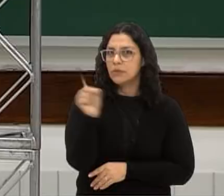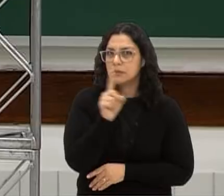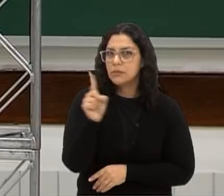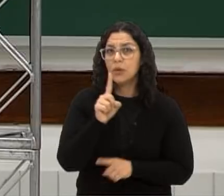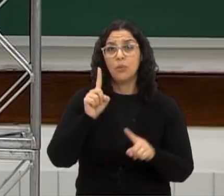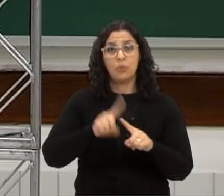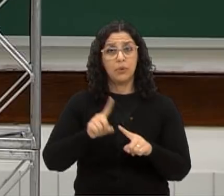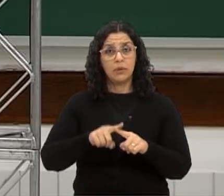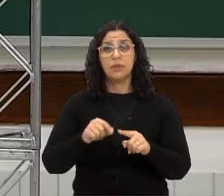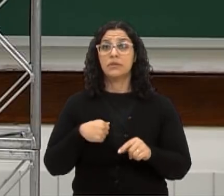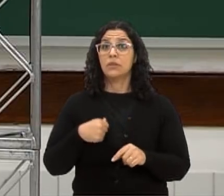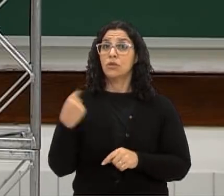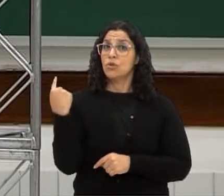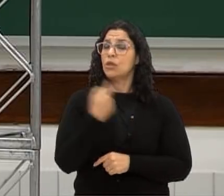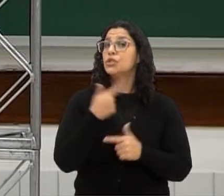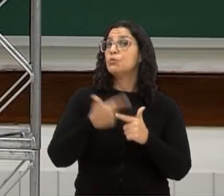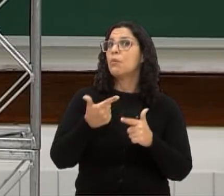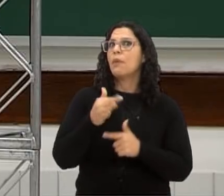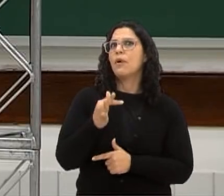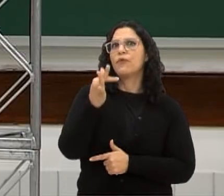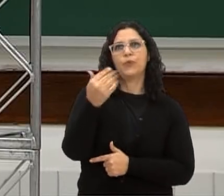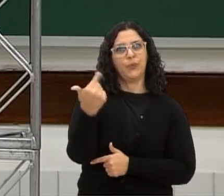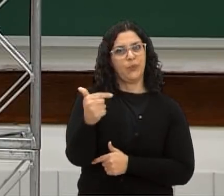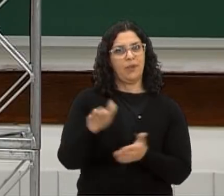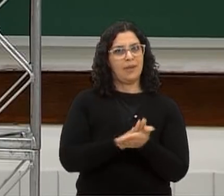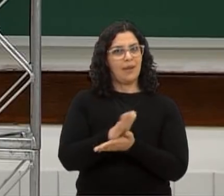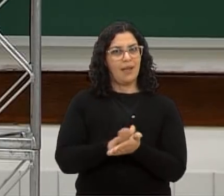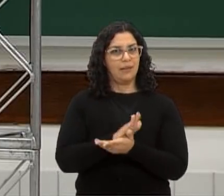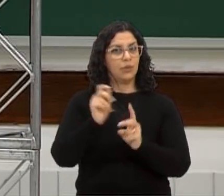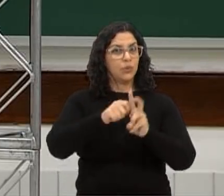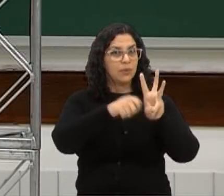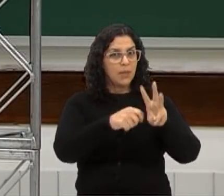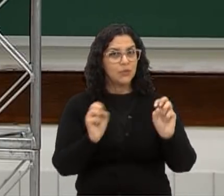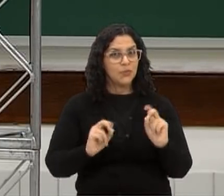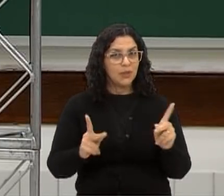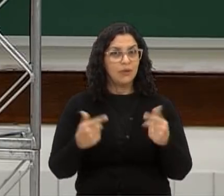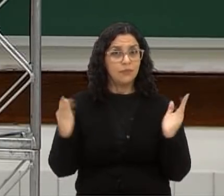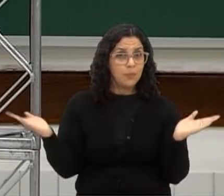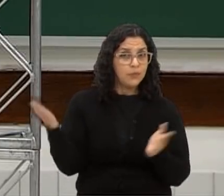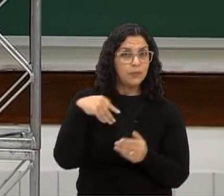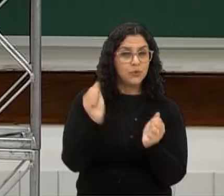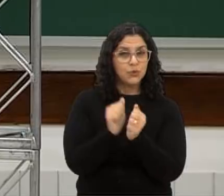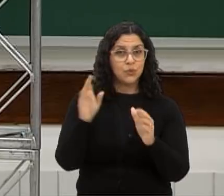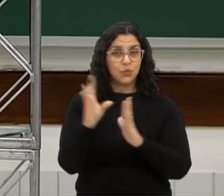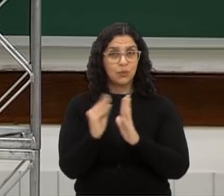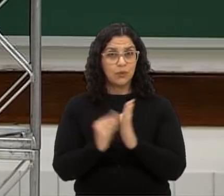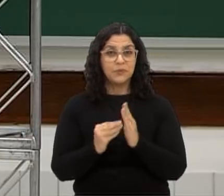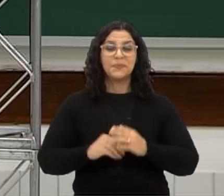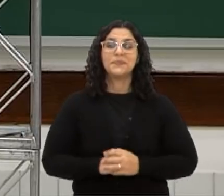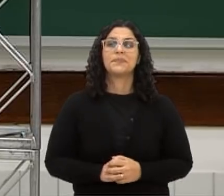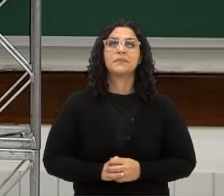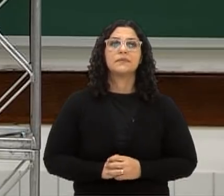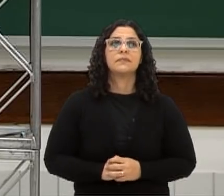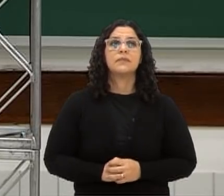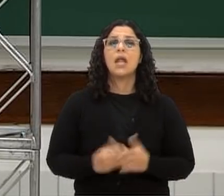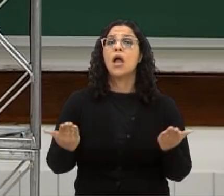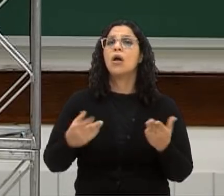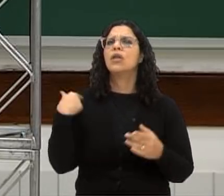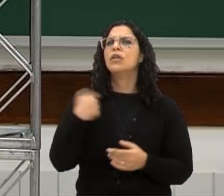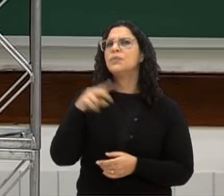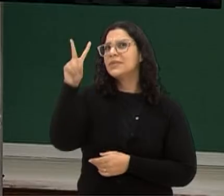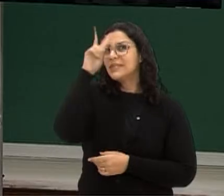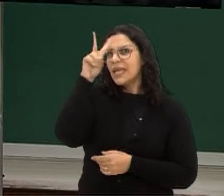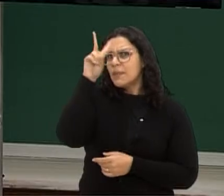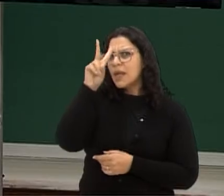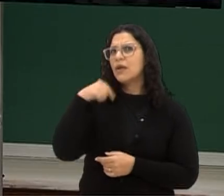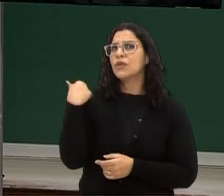para que não tenhamos problemas no final do trimestre aí. Ok, turminha? Vamos começar com o conteúdo de hoje? Primeiro vamos